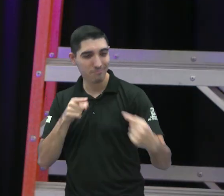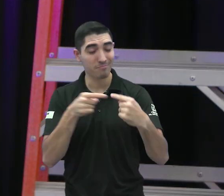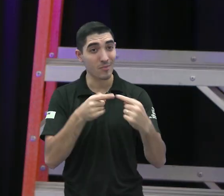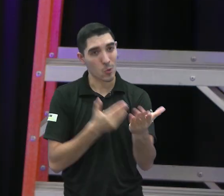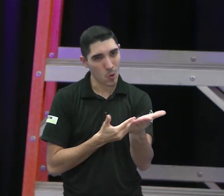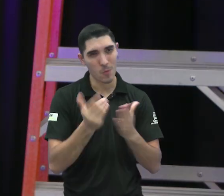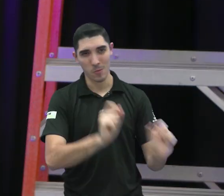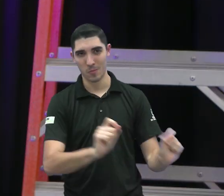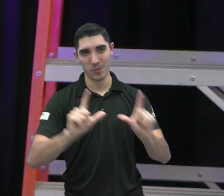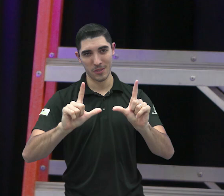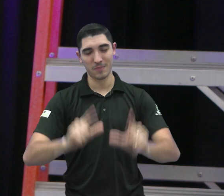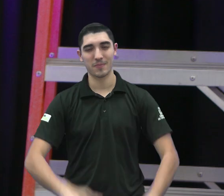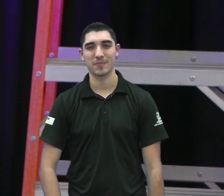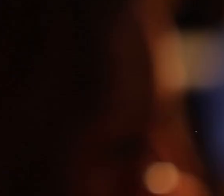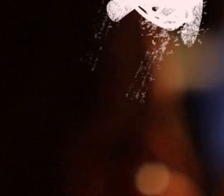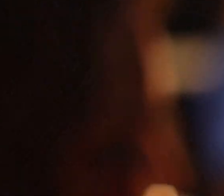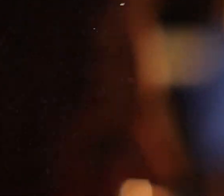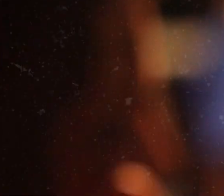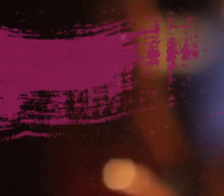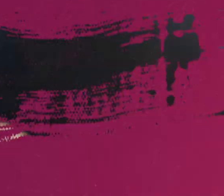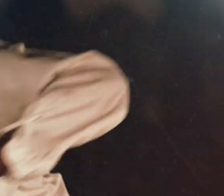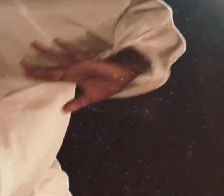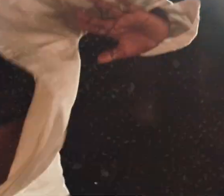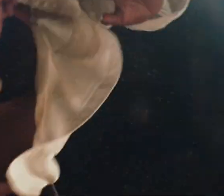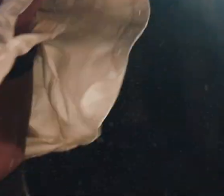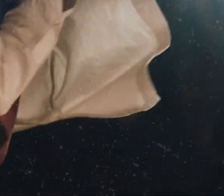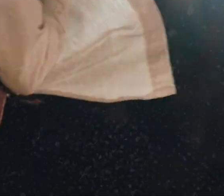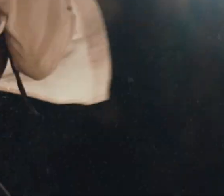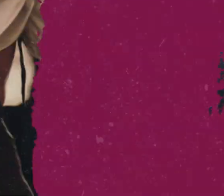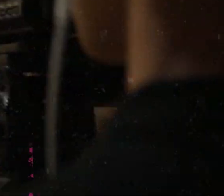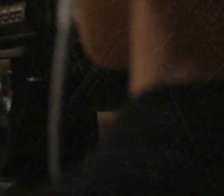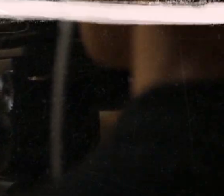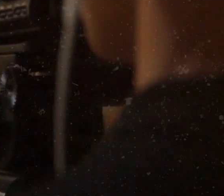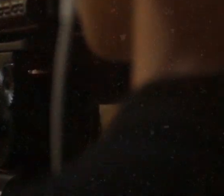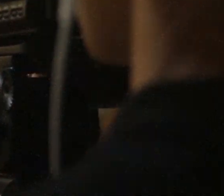o Conexão Cultura tá no ar.